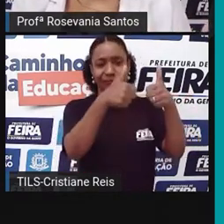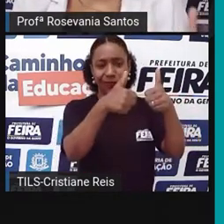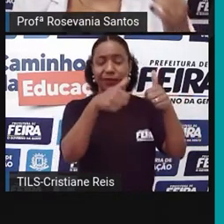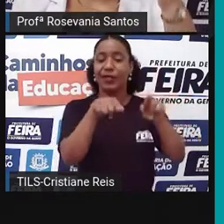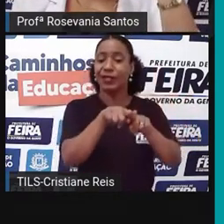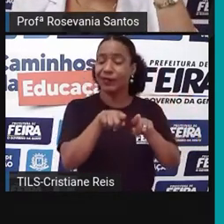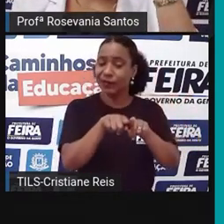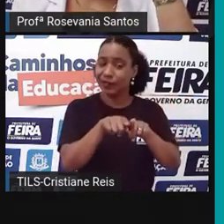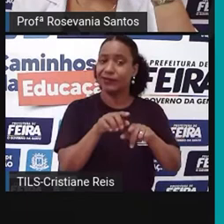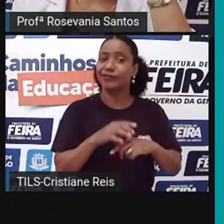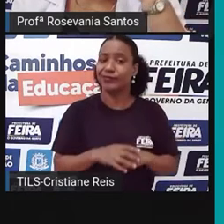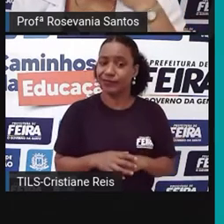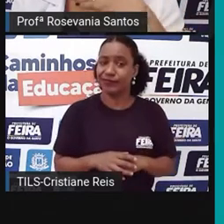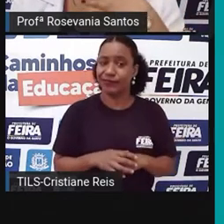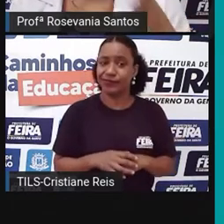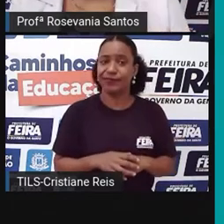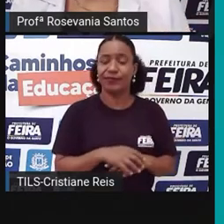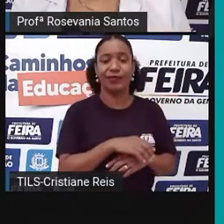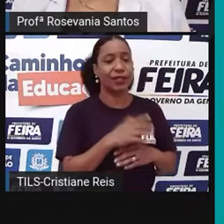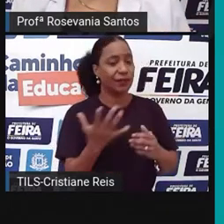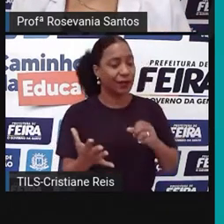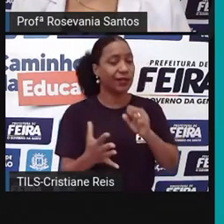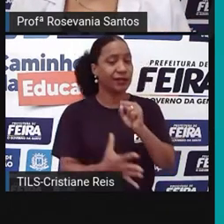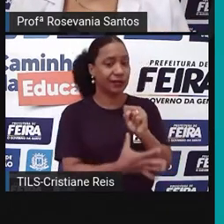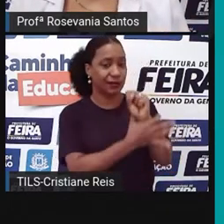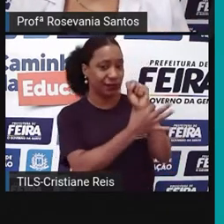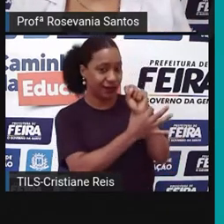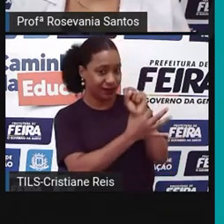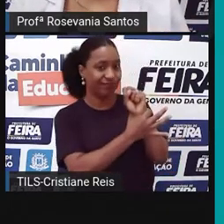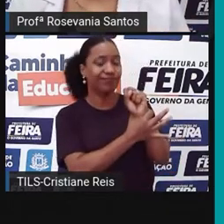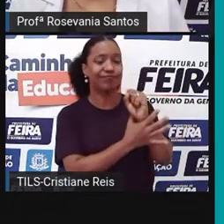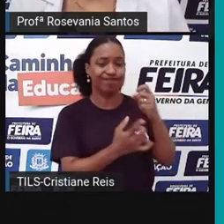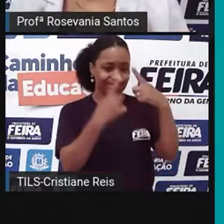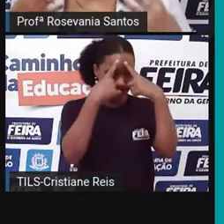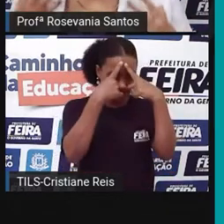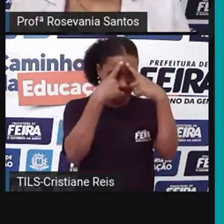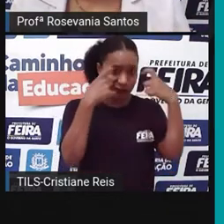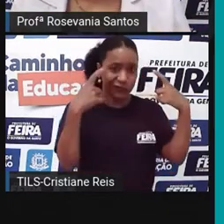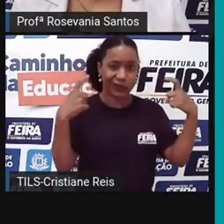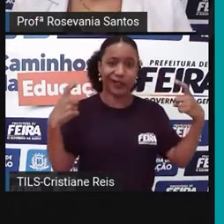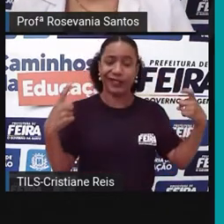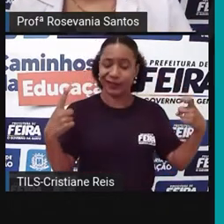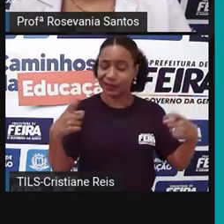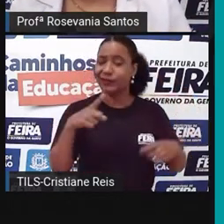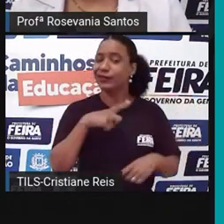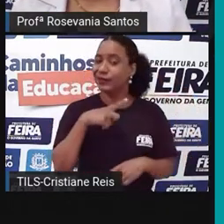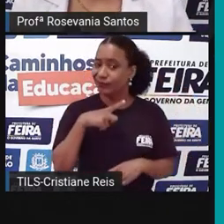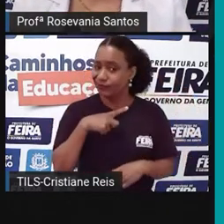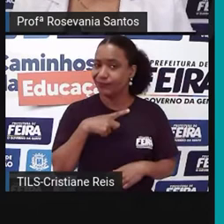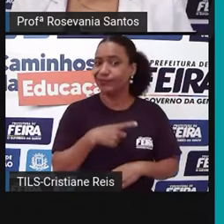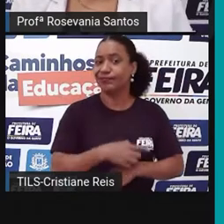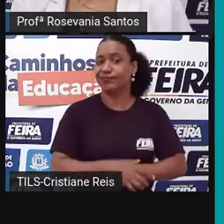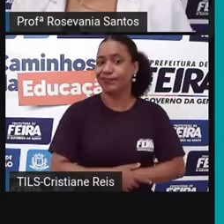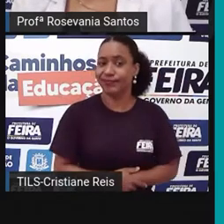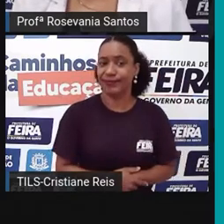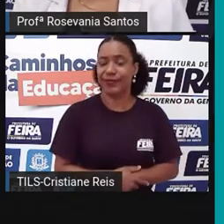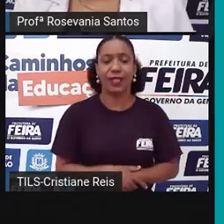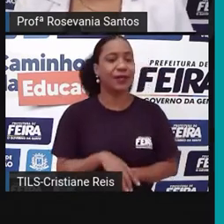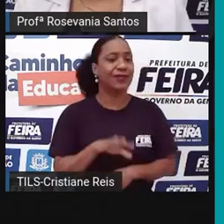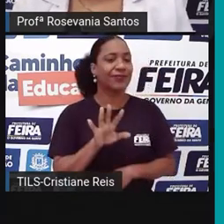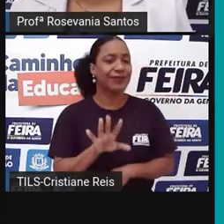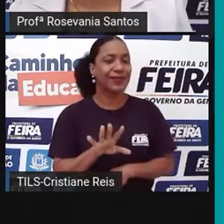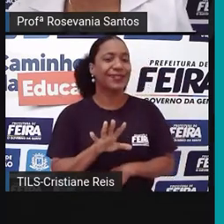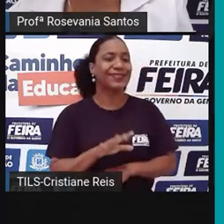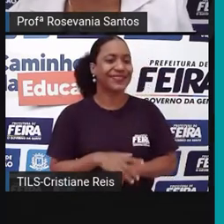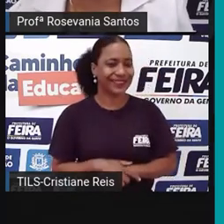desequilíbrios na parte também da segurança, né, que a gente enfrenta também nessa região muita violência. Bom, mas ainda